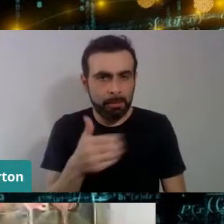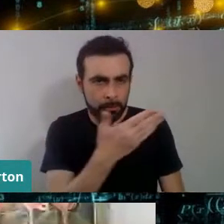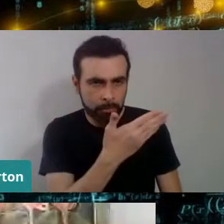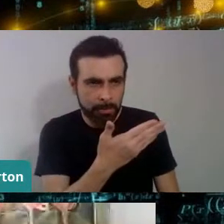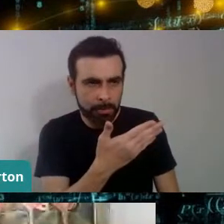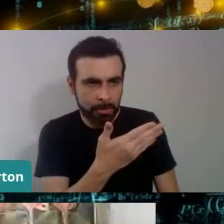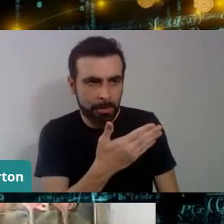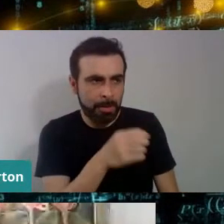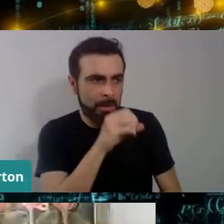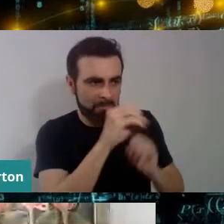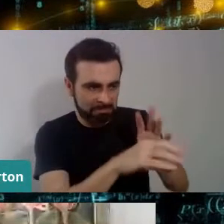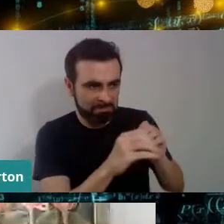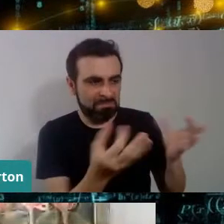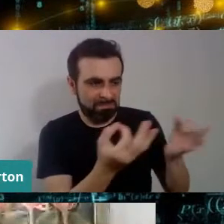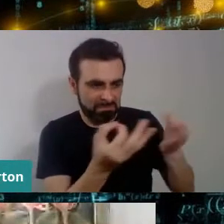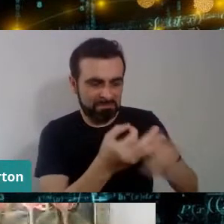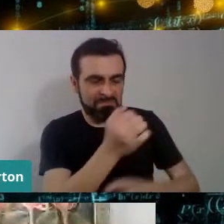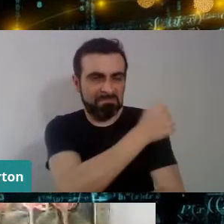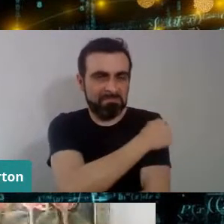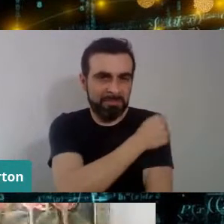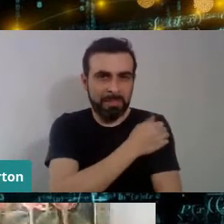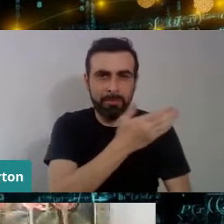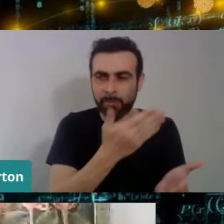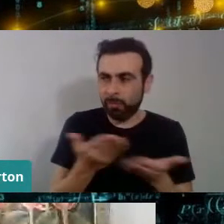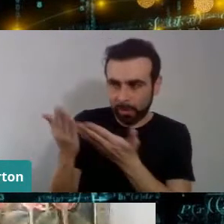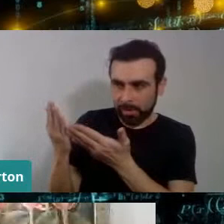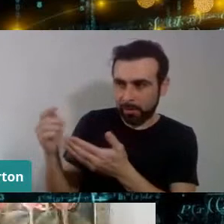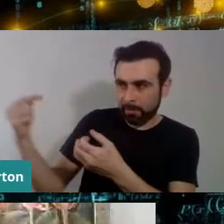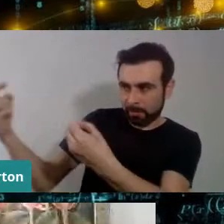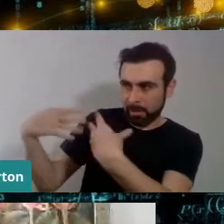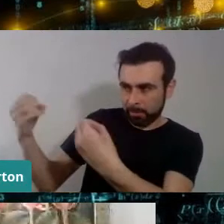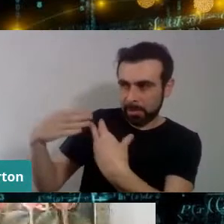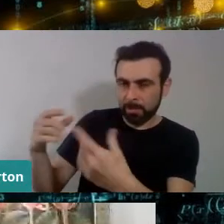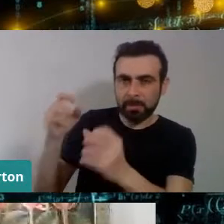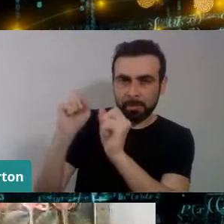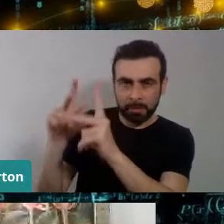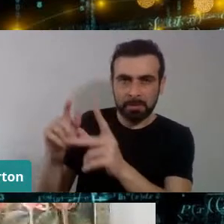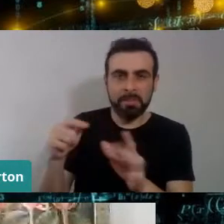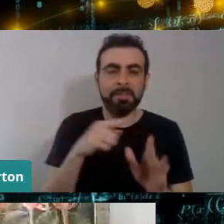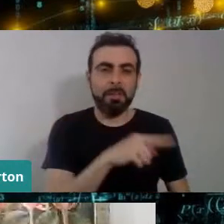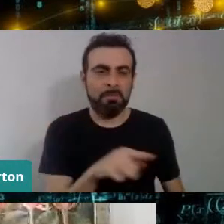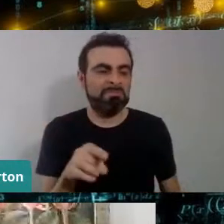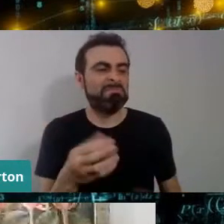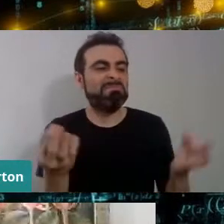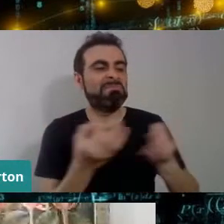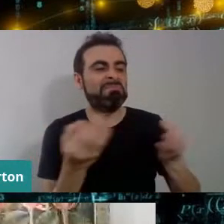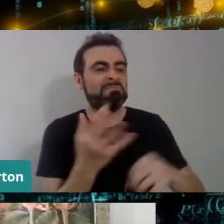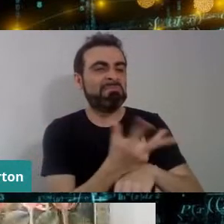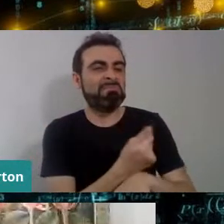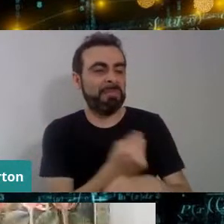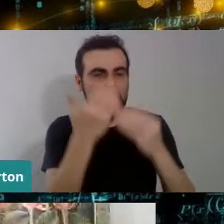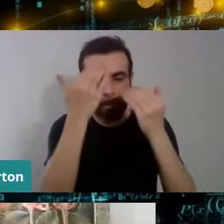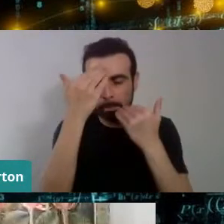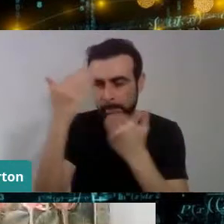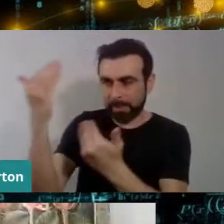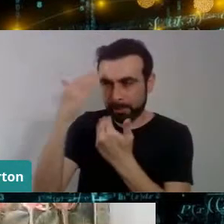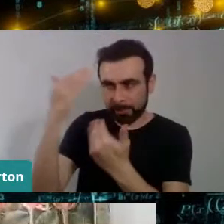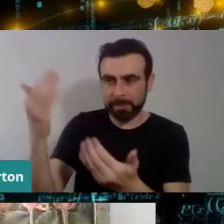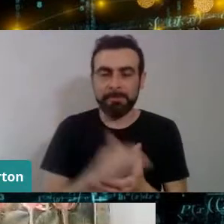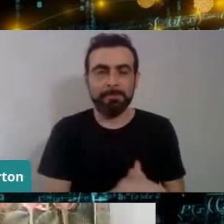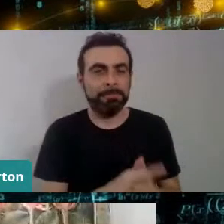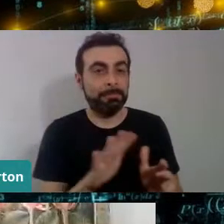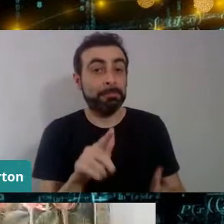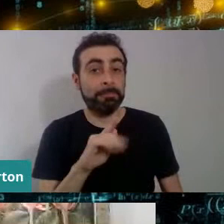Foi nosso aluno, brilhante aluno. Foi seu aluno, inclusive, né? Brilhante aluno, me lembro. Obrigado, Guido.